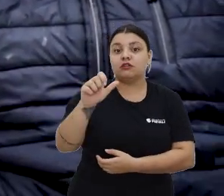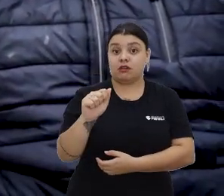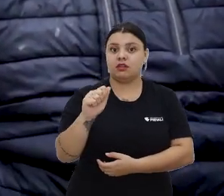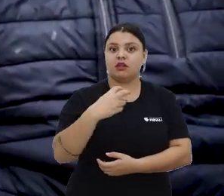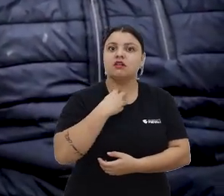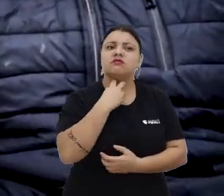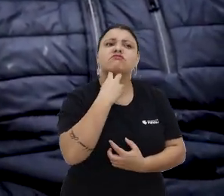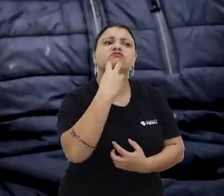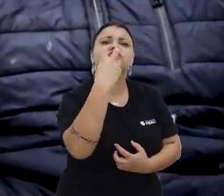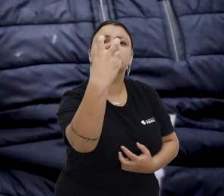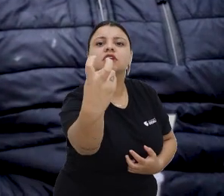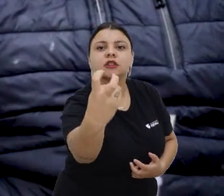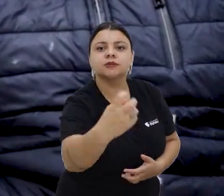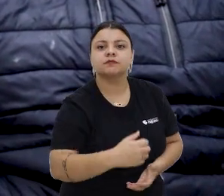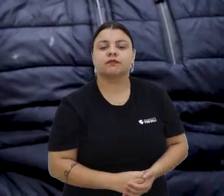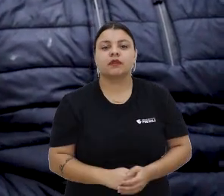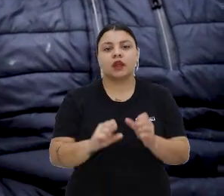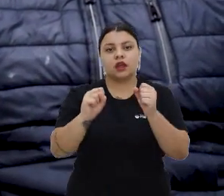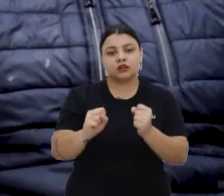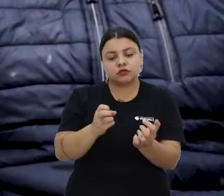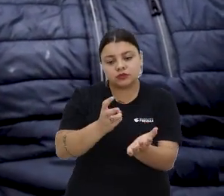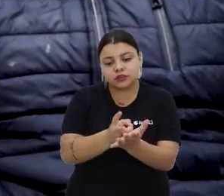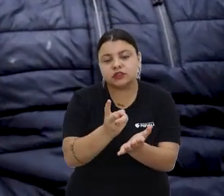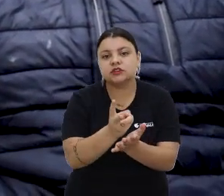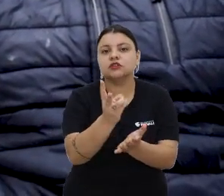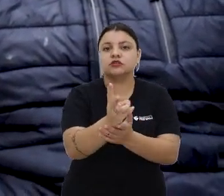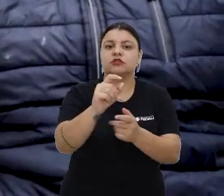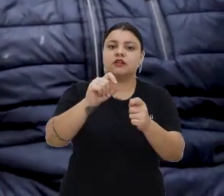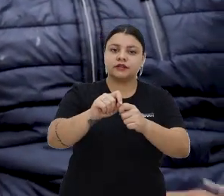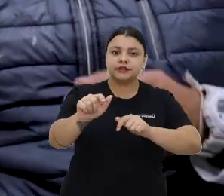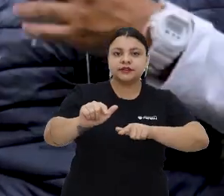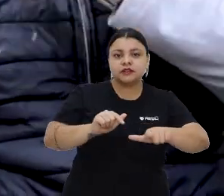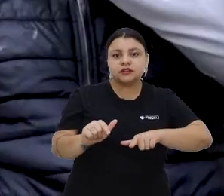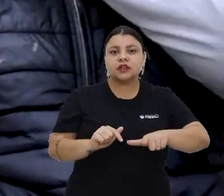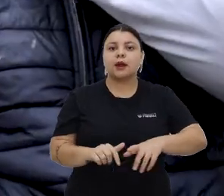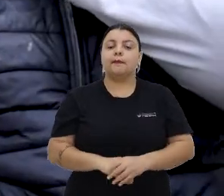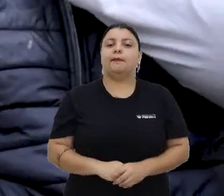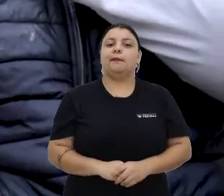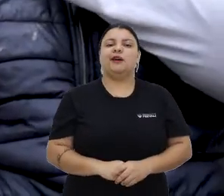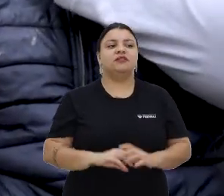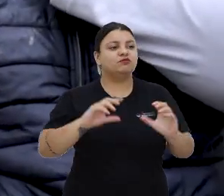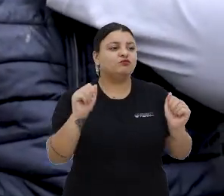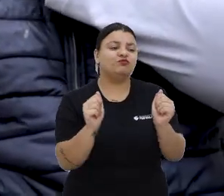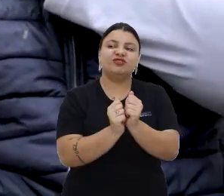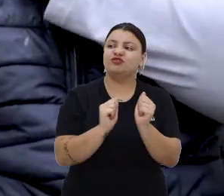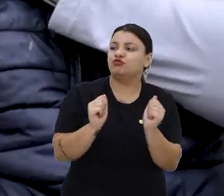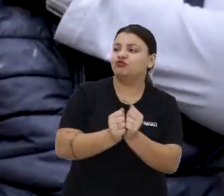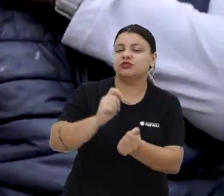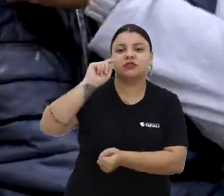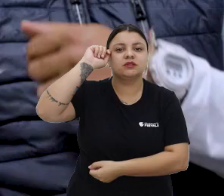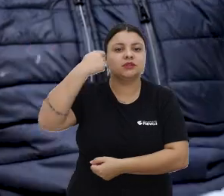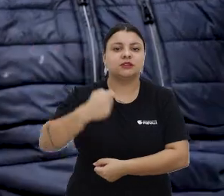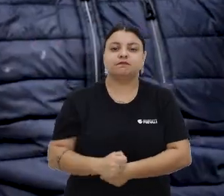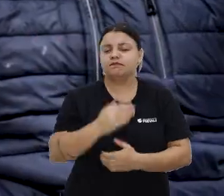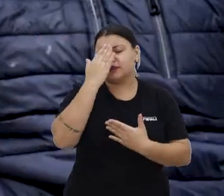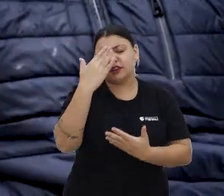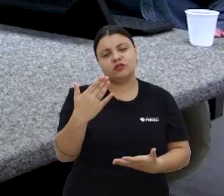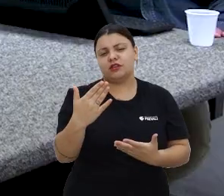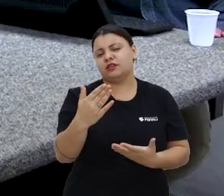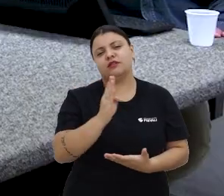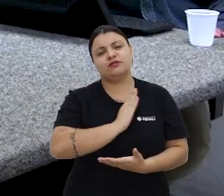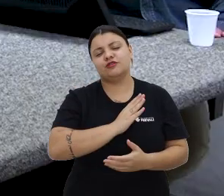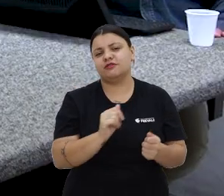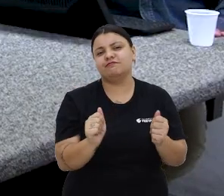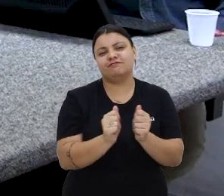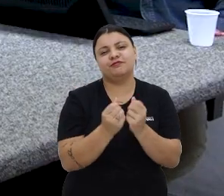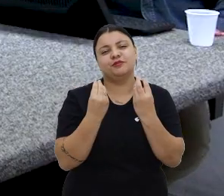ecoar, que a gente consiga continuar fazendo o nosso trabalho e, enfim, se aquilombando. E é isso, te agradecer de coração,